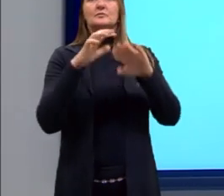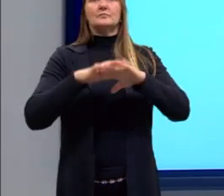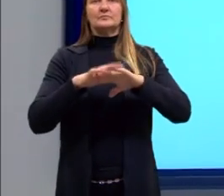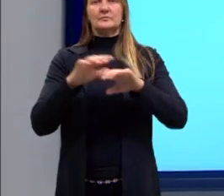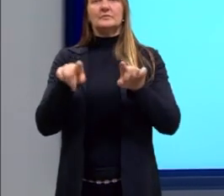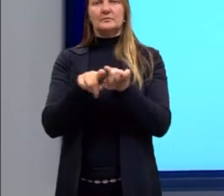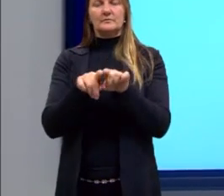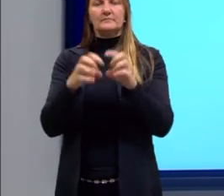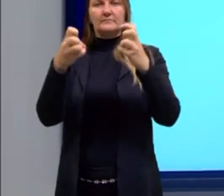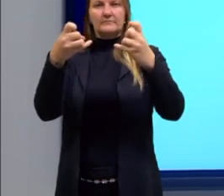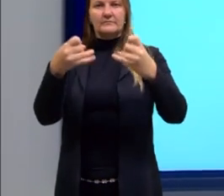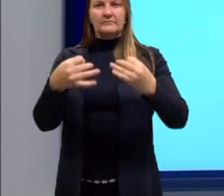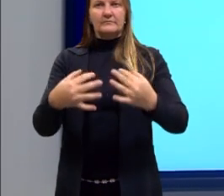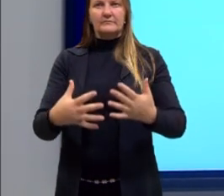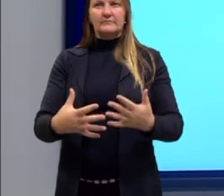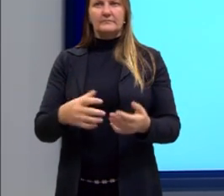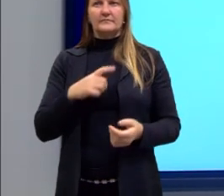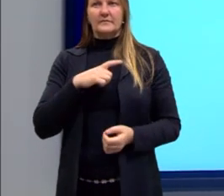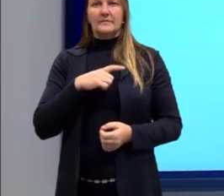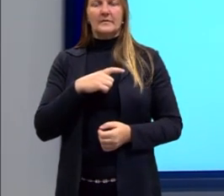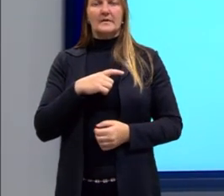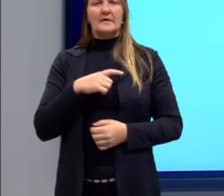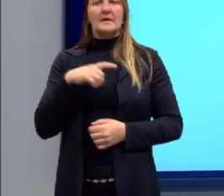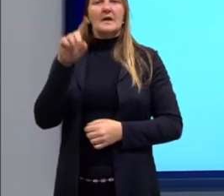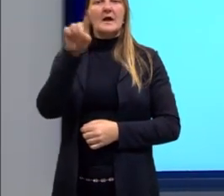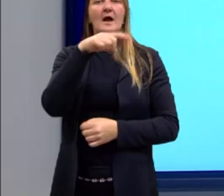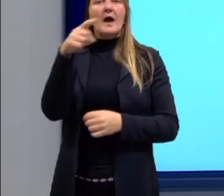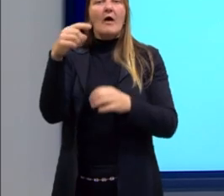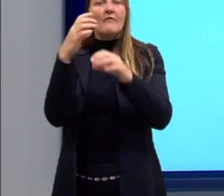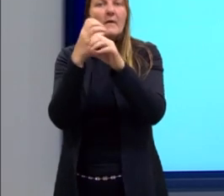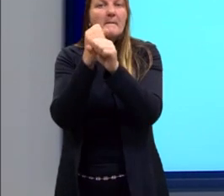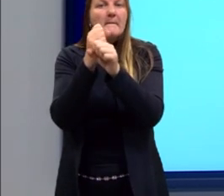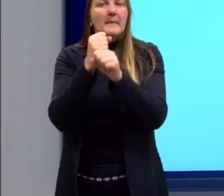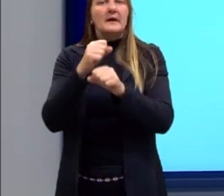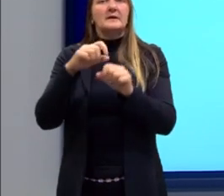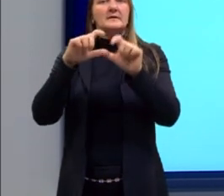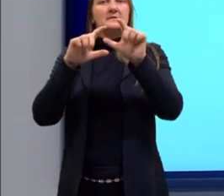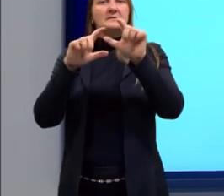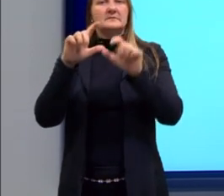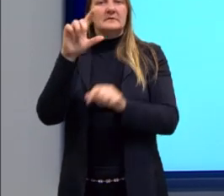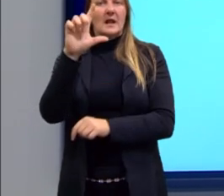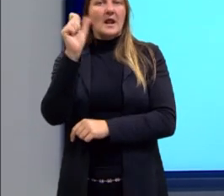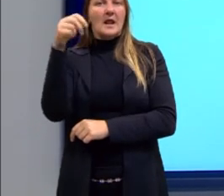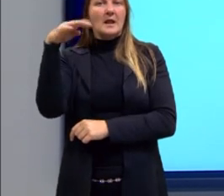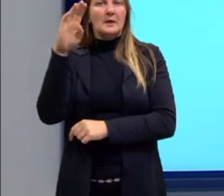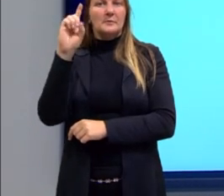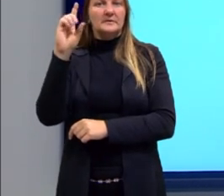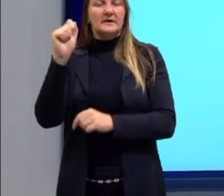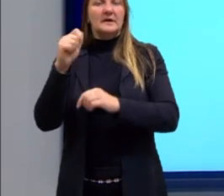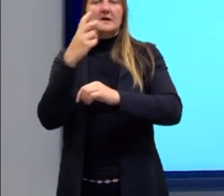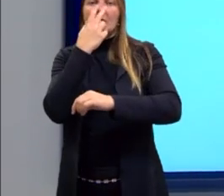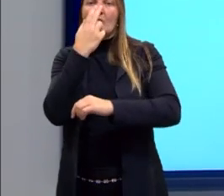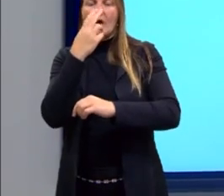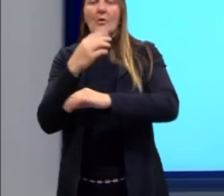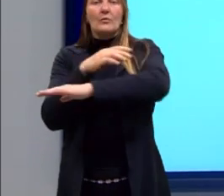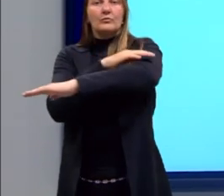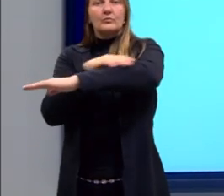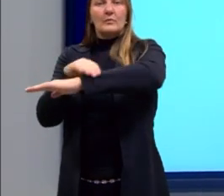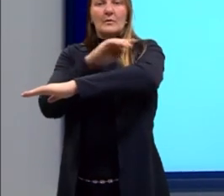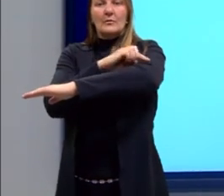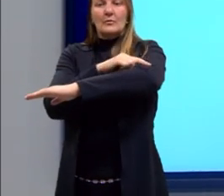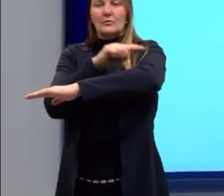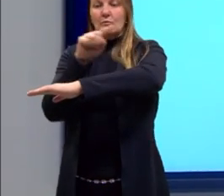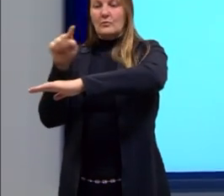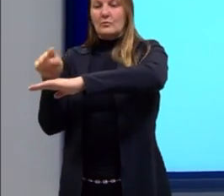podemos dizer que Alpha mais lambida = 180 graus assim como o